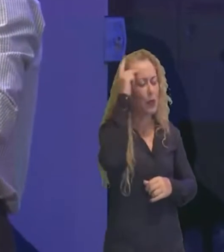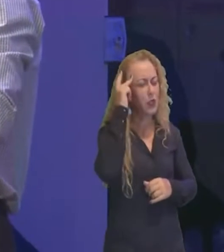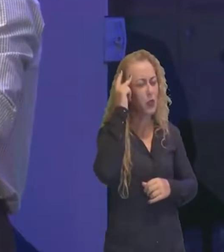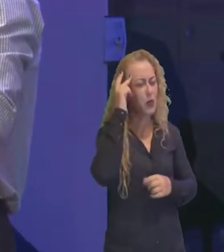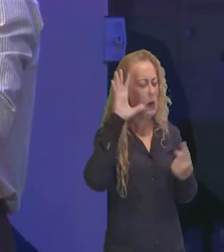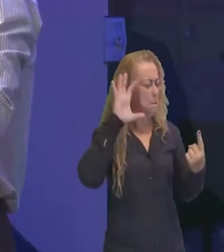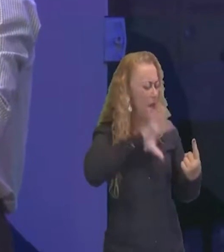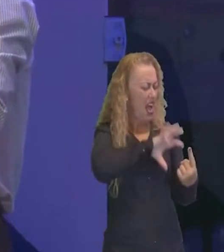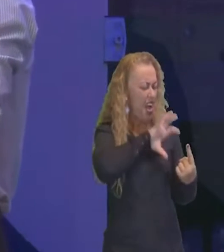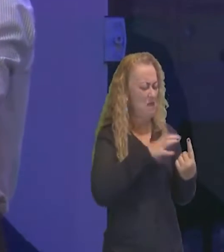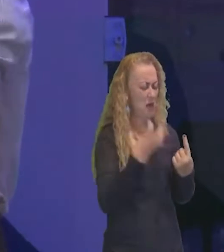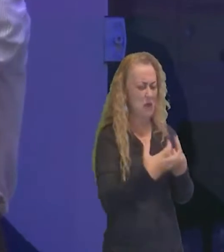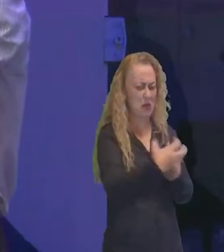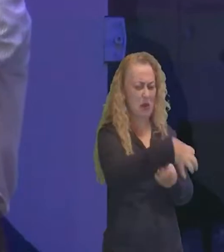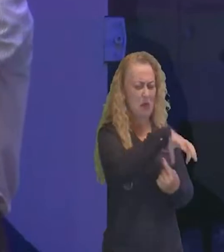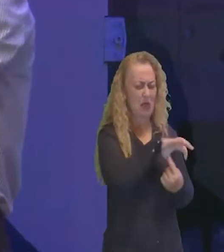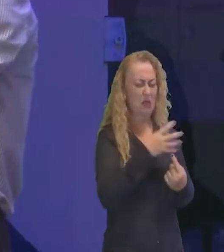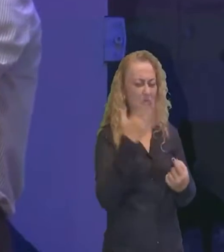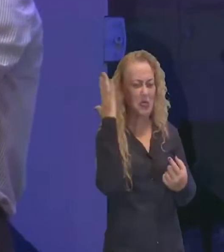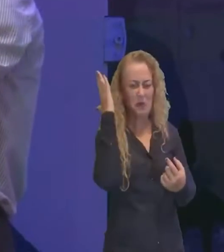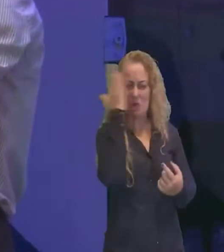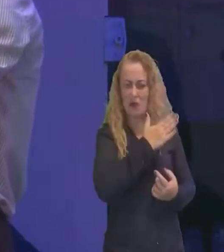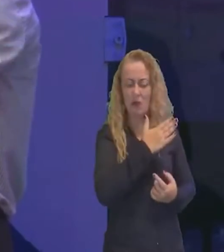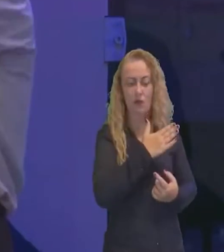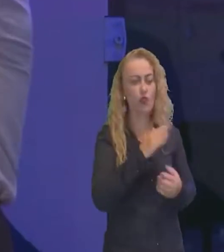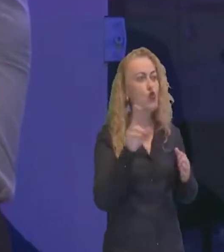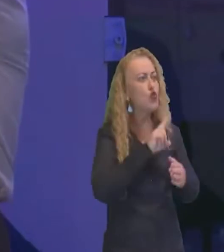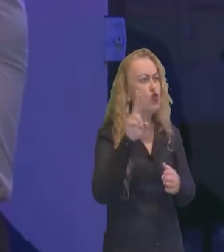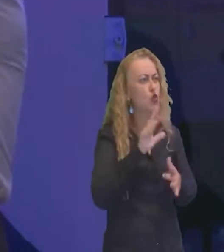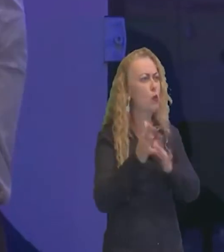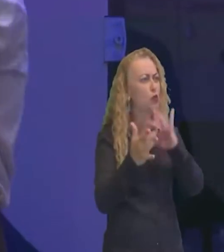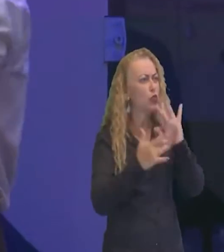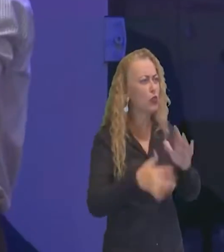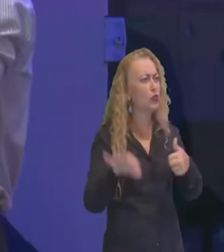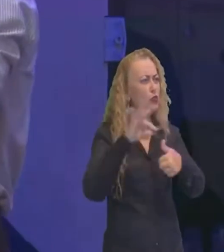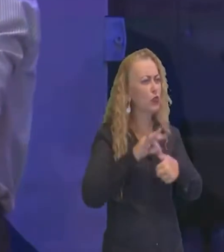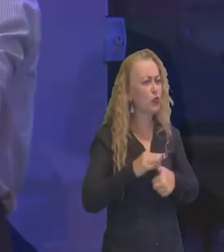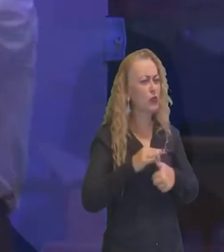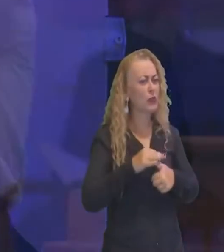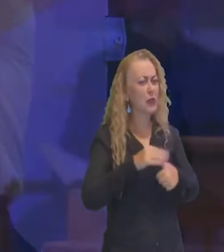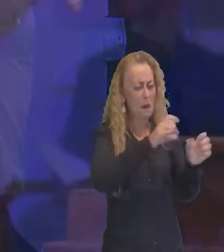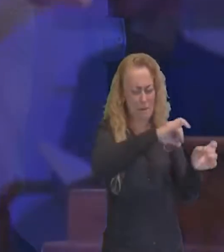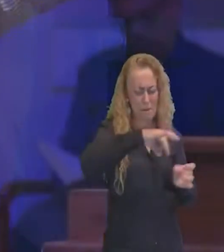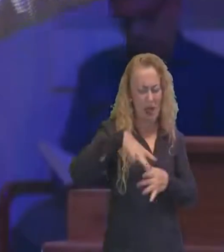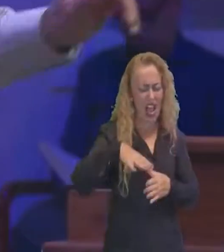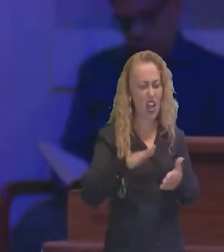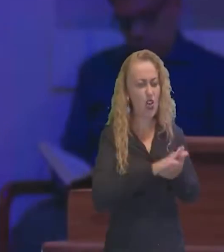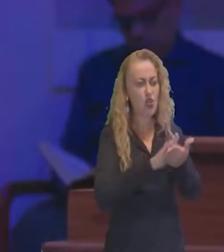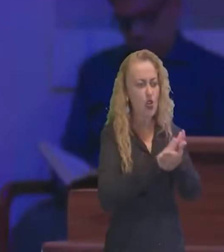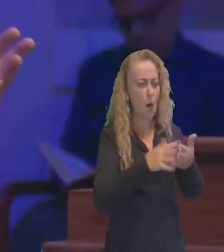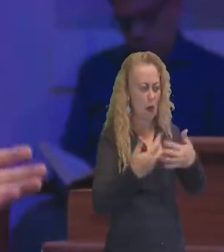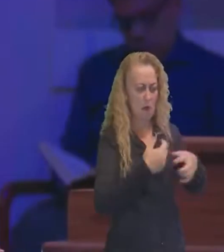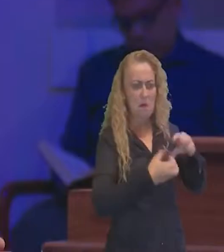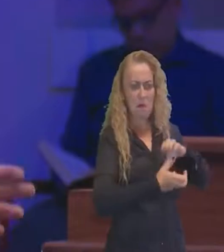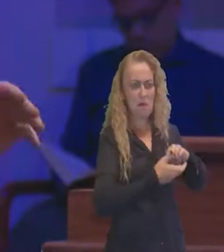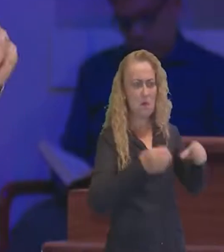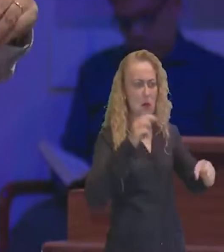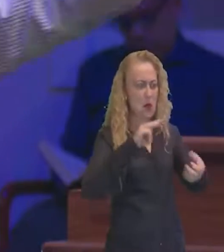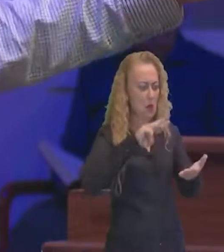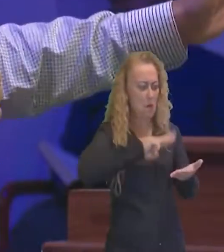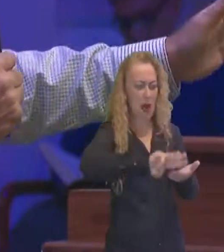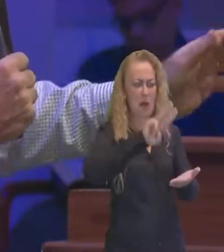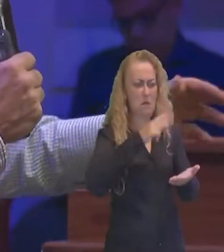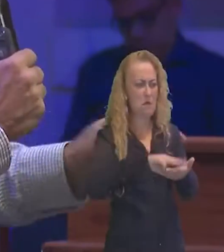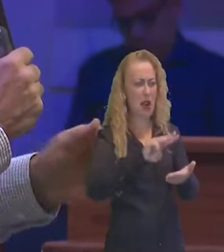assediado, você vai agora, em nome de Jesus, tirar esse nome do seu WhatsApp. Você vai rasgar esse negócio. Quer dizer, rasgar não, você